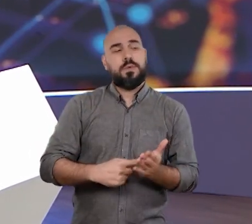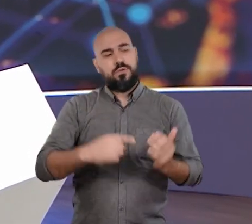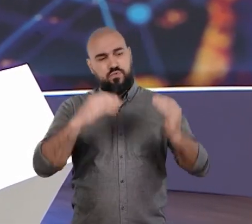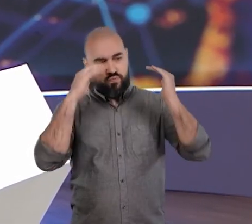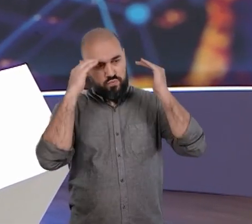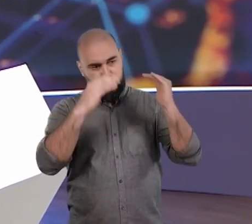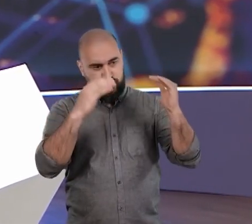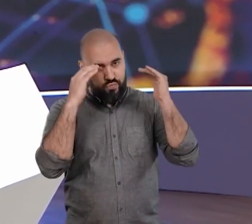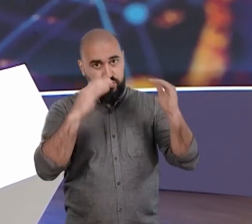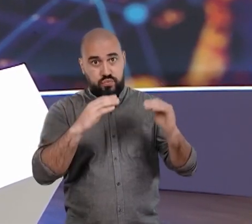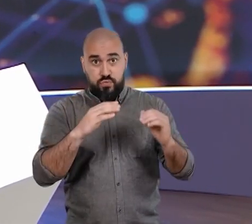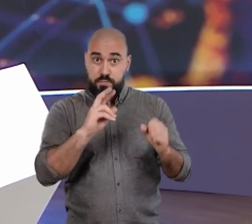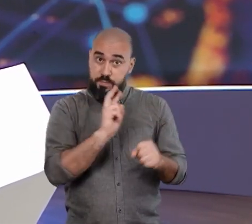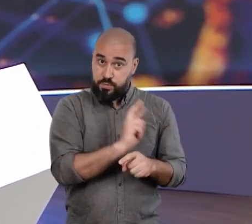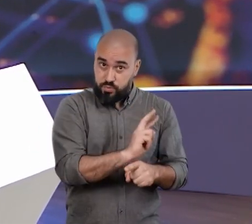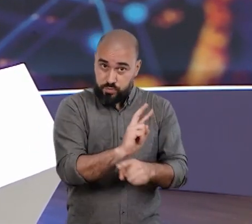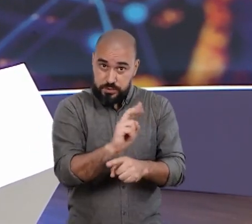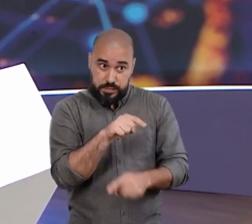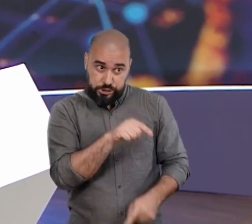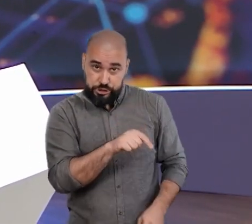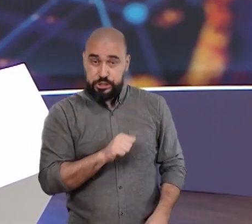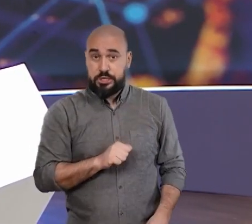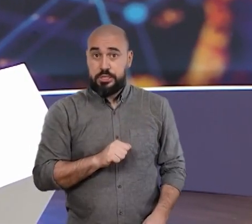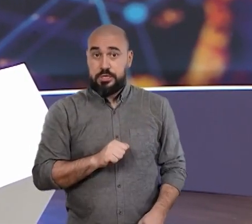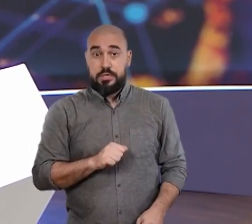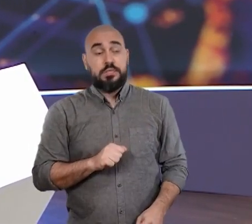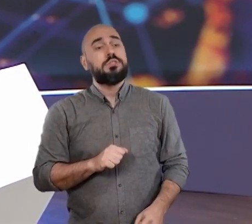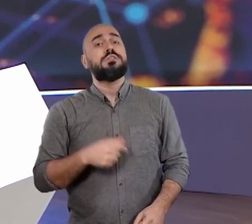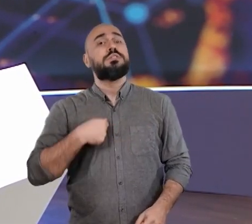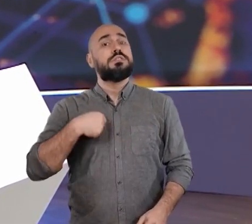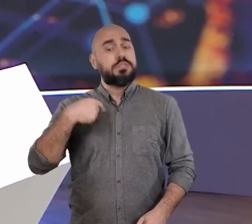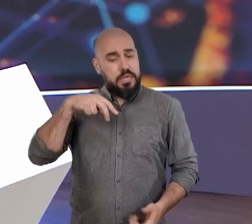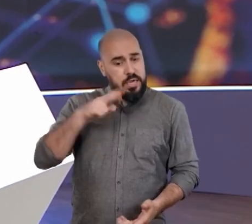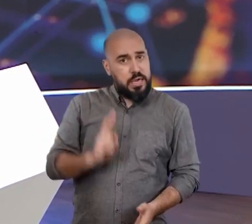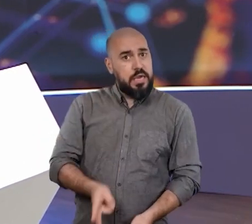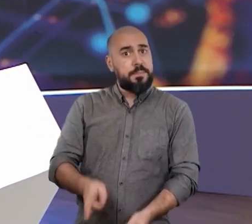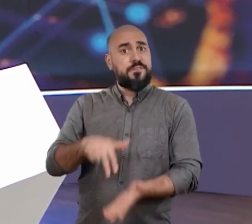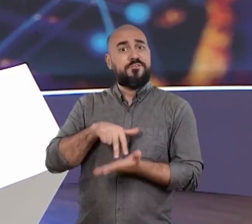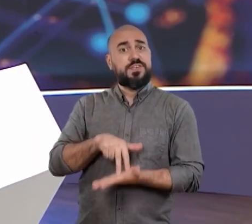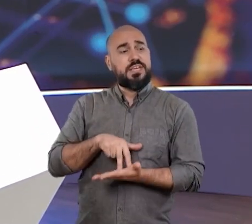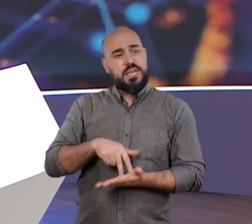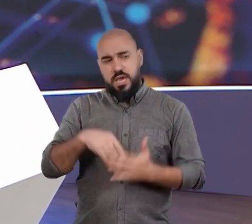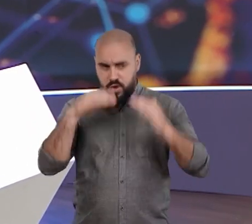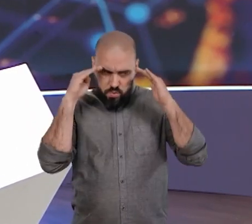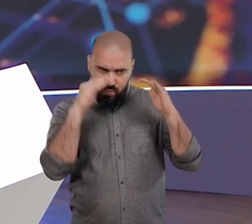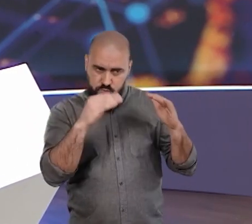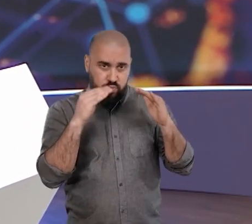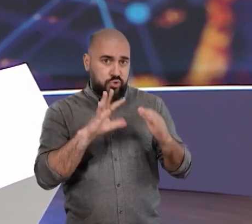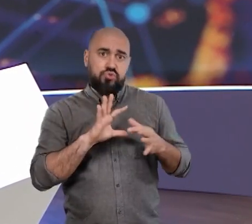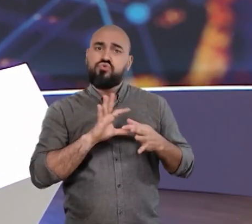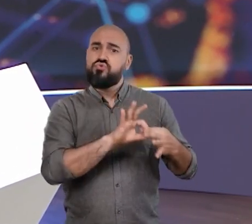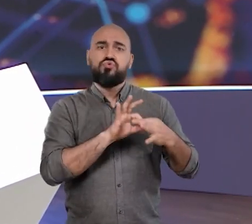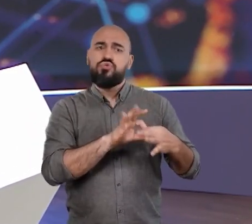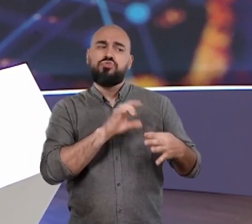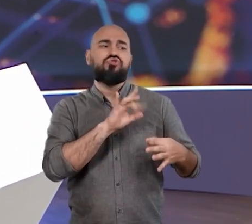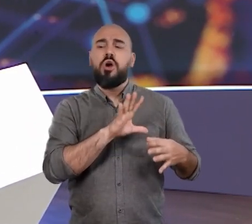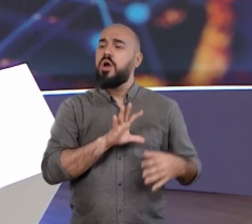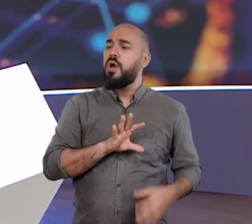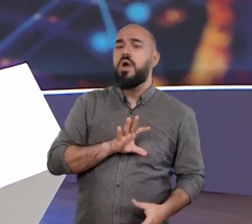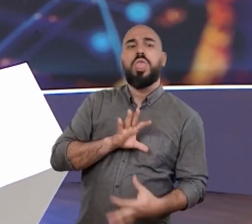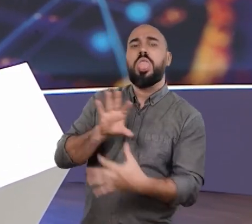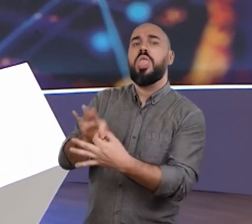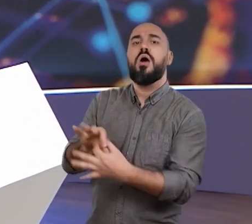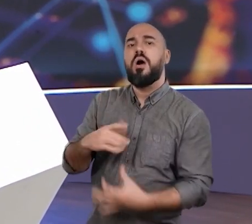honrá-la, de protegê-la. Um compromisso de manter-me fiel apenas a ela. Esse